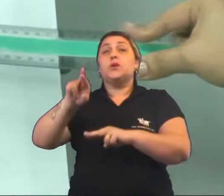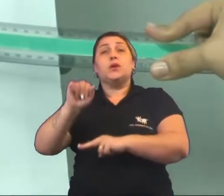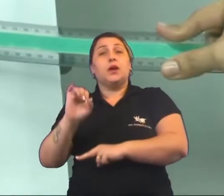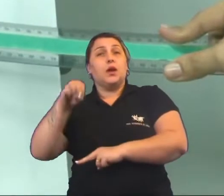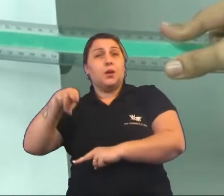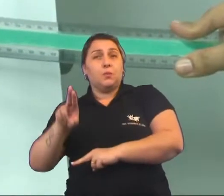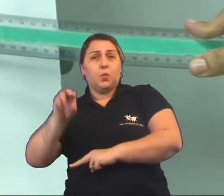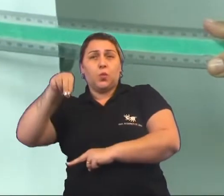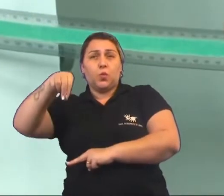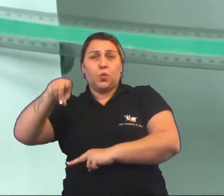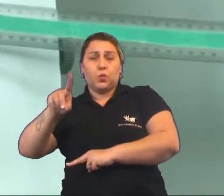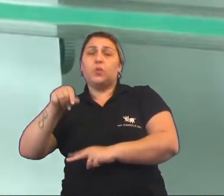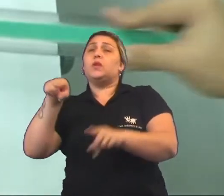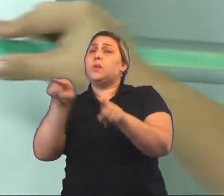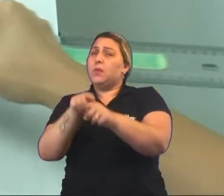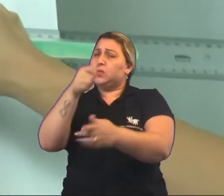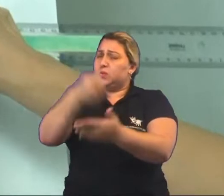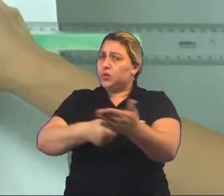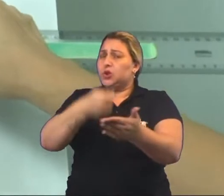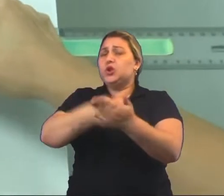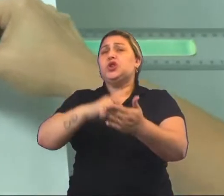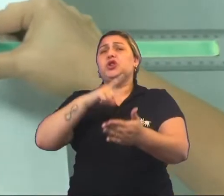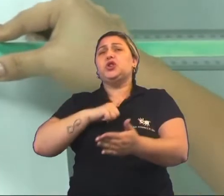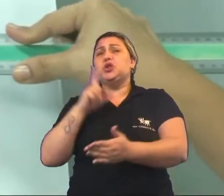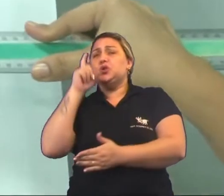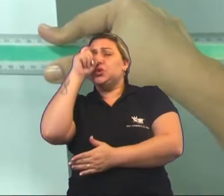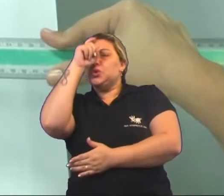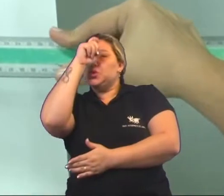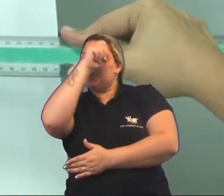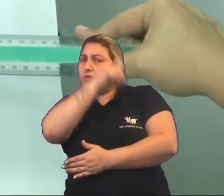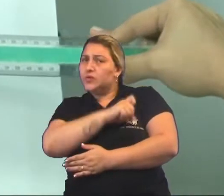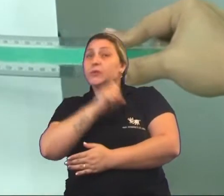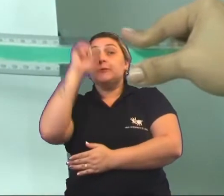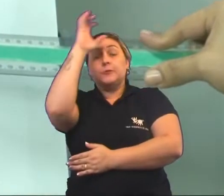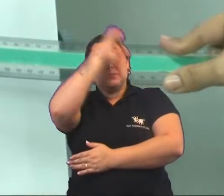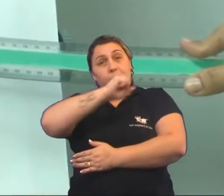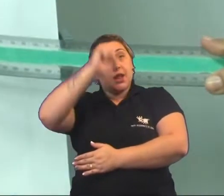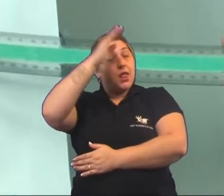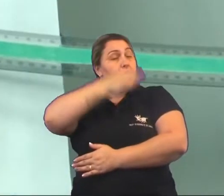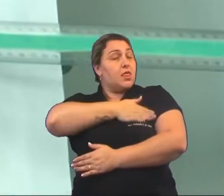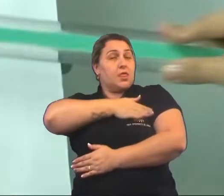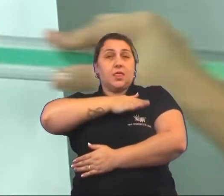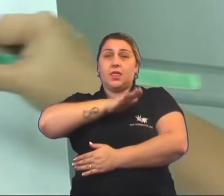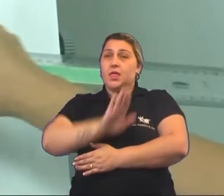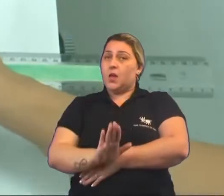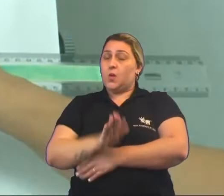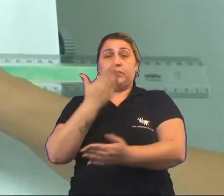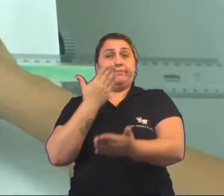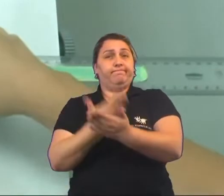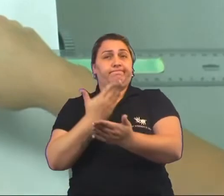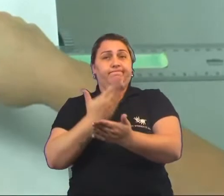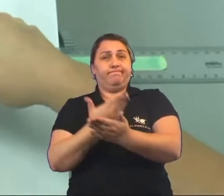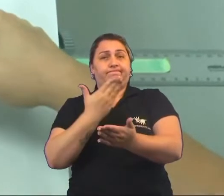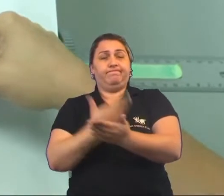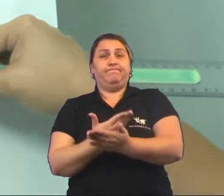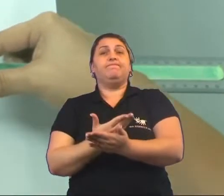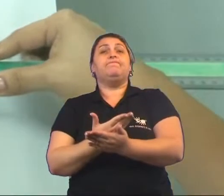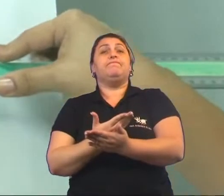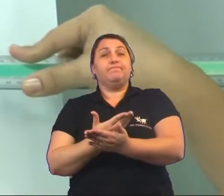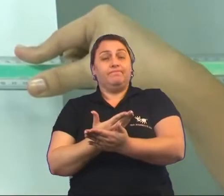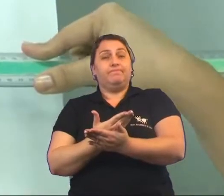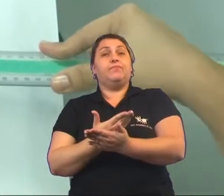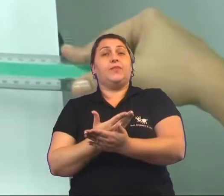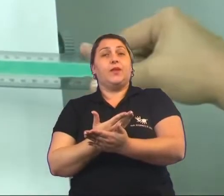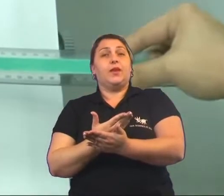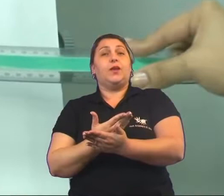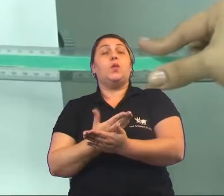era muito cobrado, mas tinha dificuldades de aprendizagem e não gostava muito de estudar. Fatos